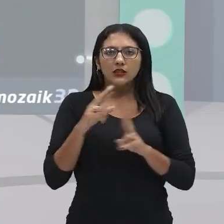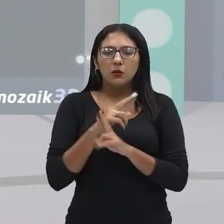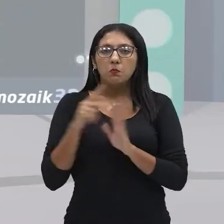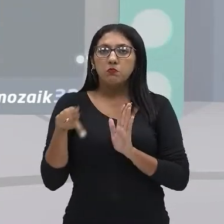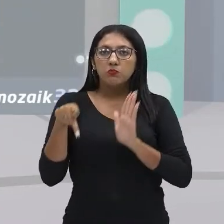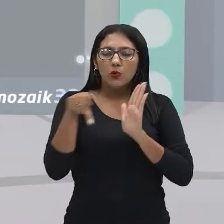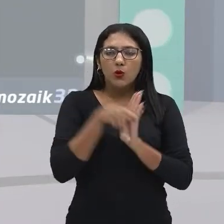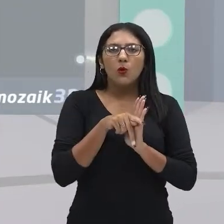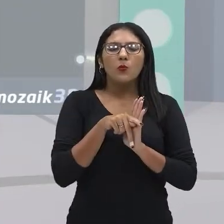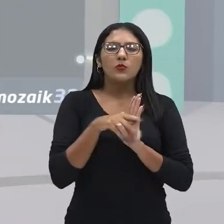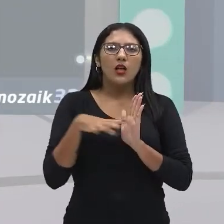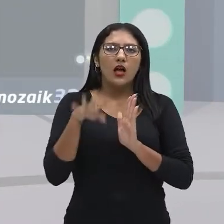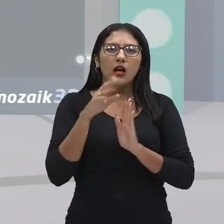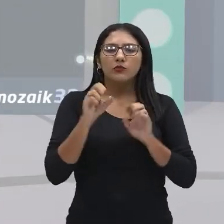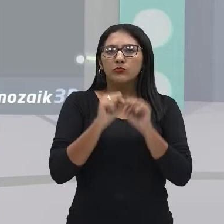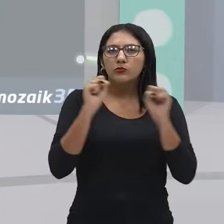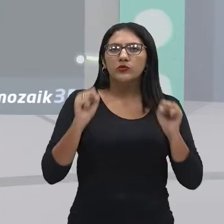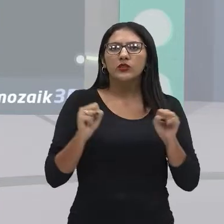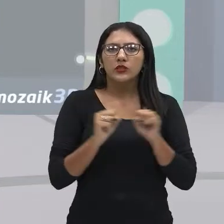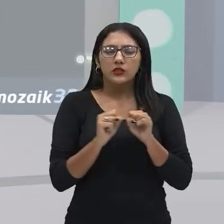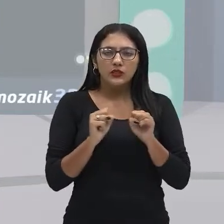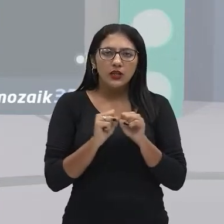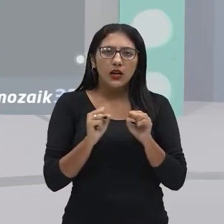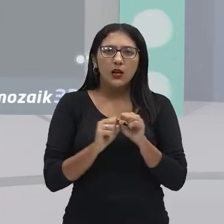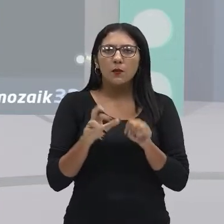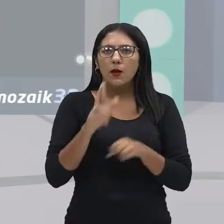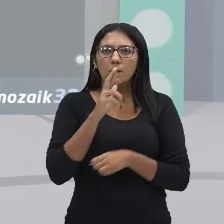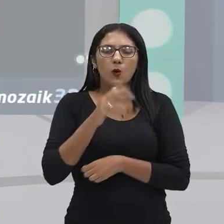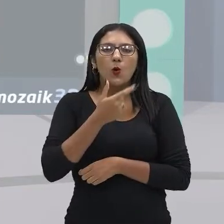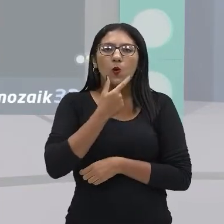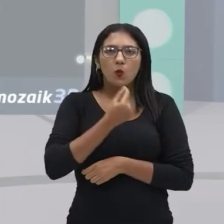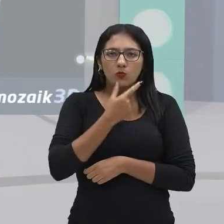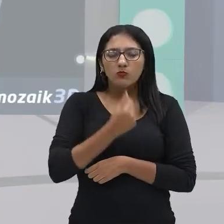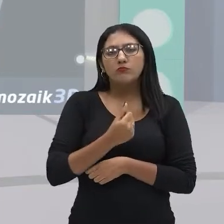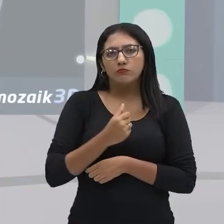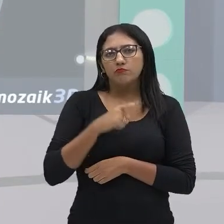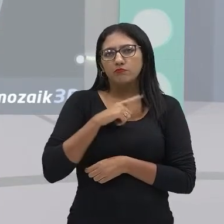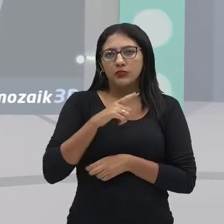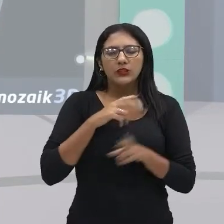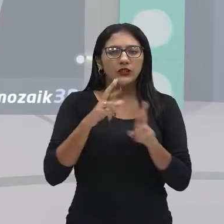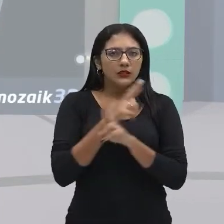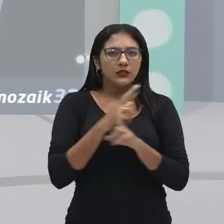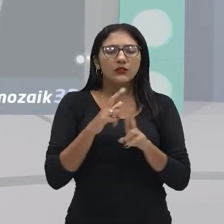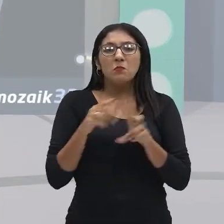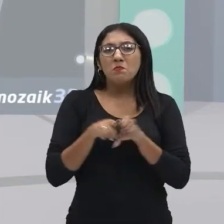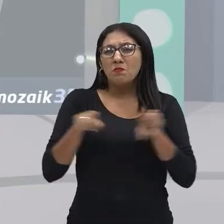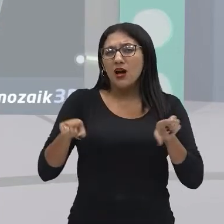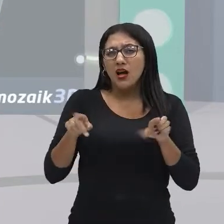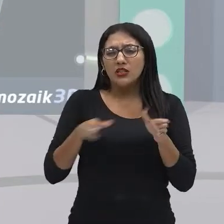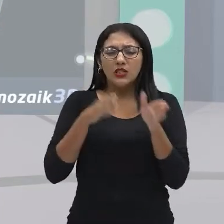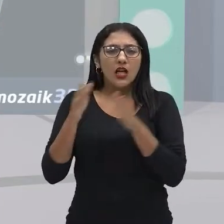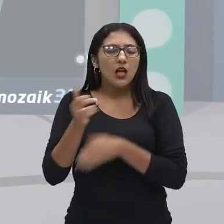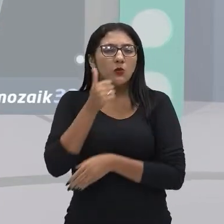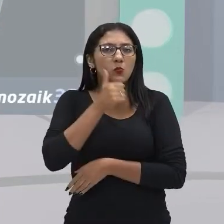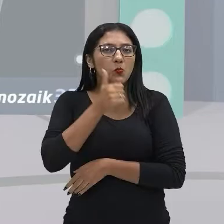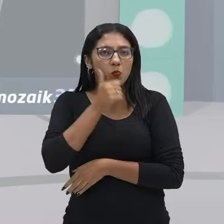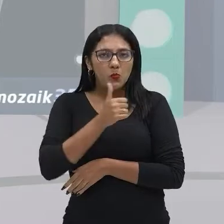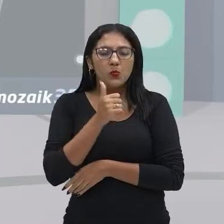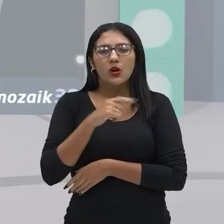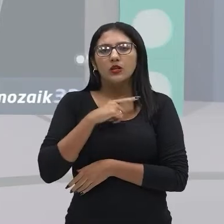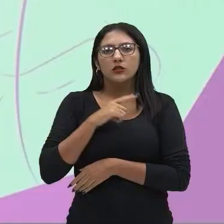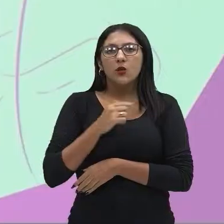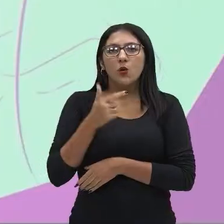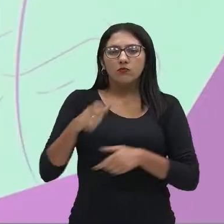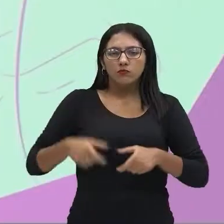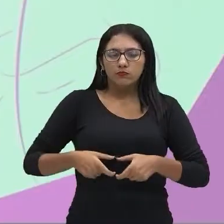órgãos sexuais. Aqui a gente está vendo masculino, que são os testículos. Mas na mulher nós vamos ter os